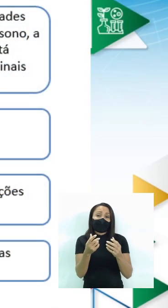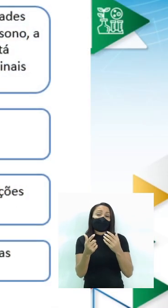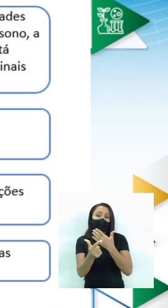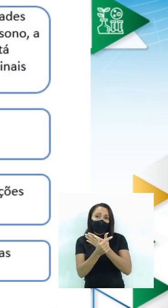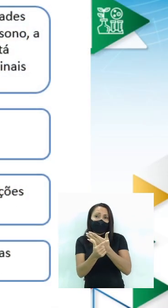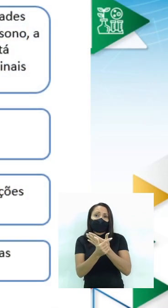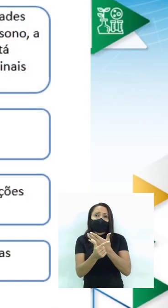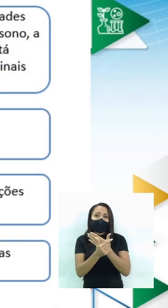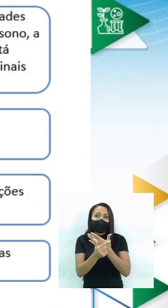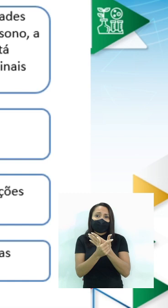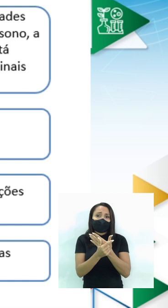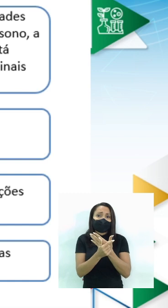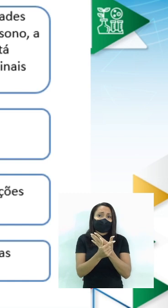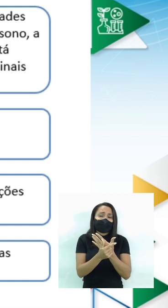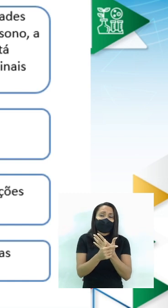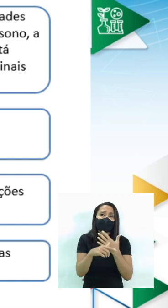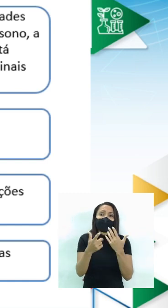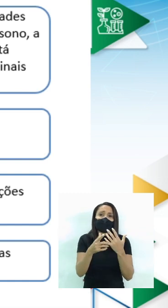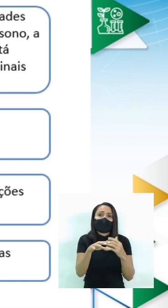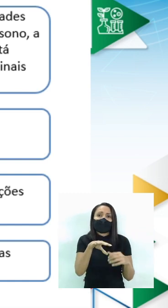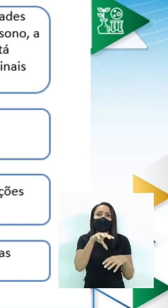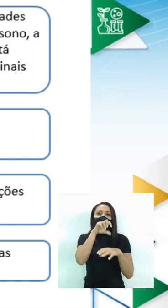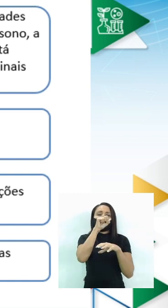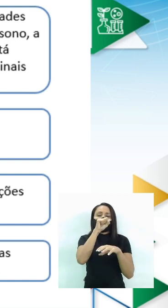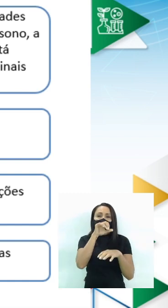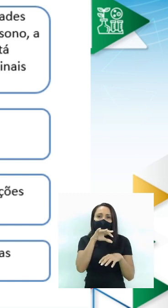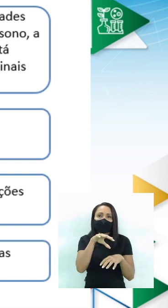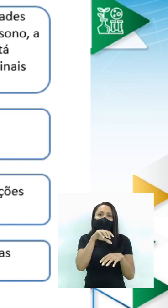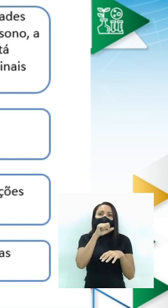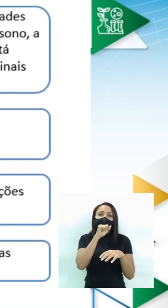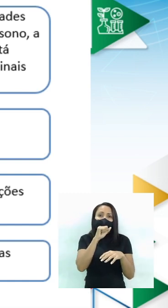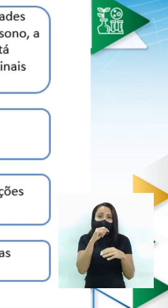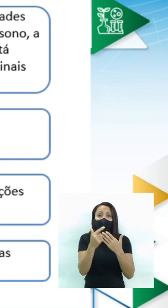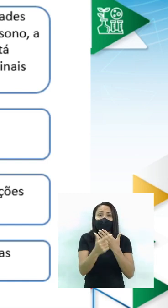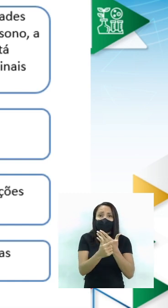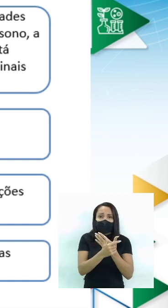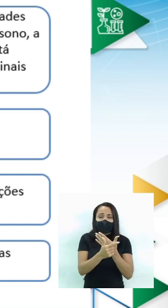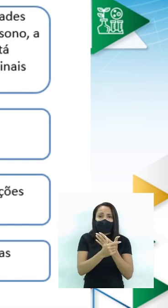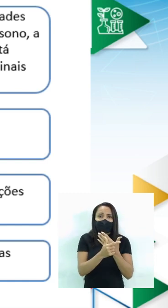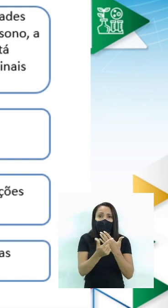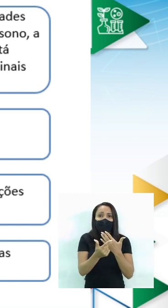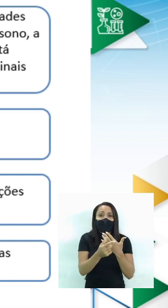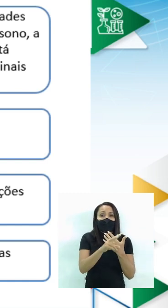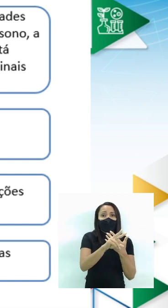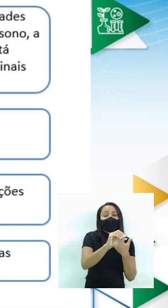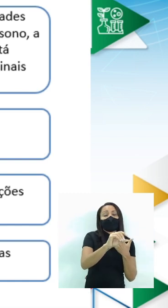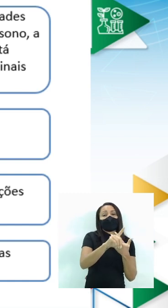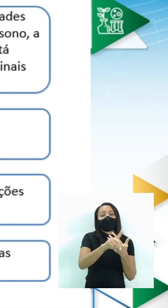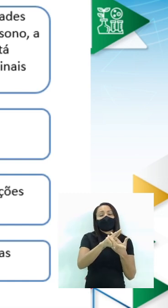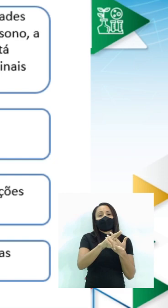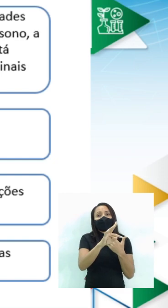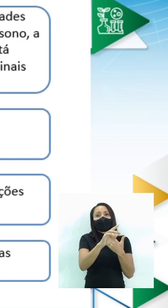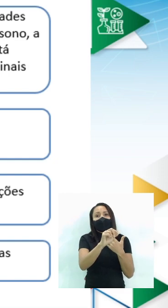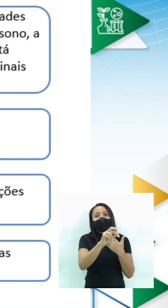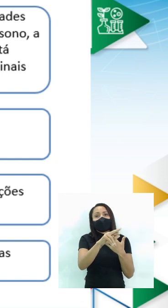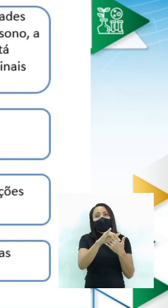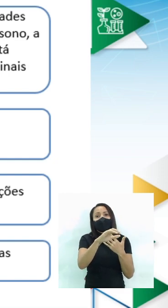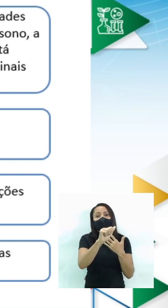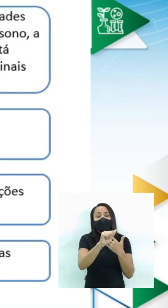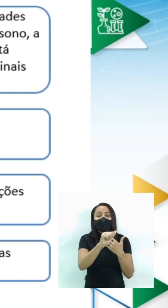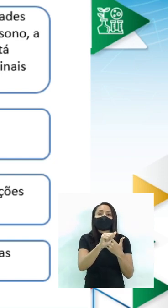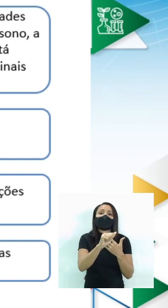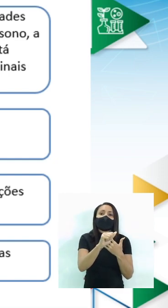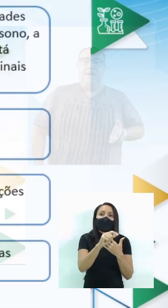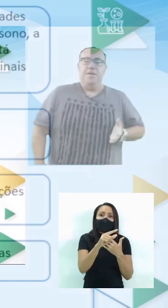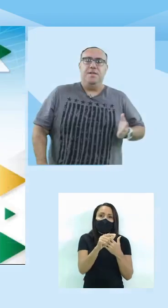funções involuntárias, tais como a respiração. Existem as funções voluntárias e as involuntárias. As voluntárias,